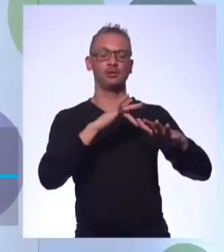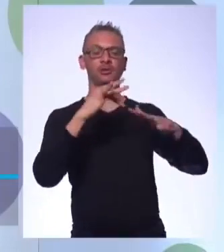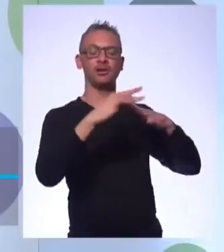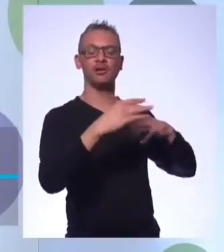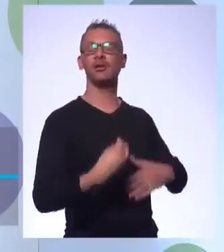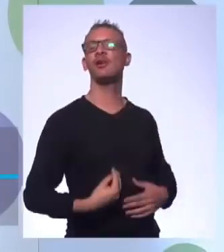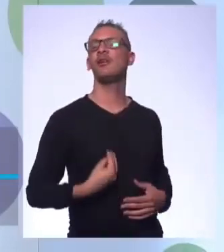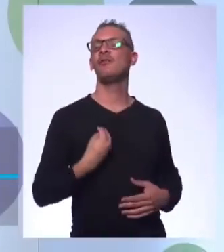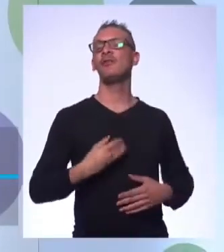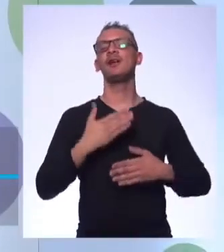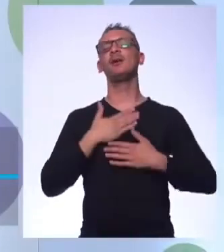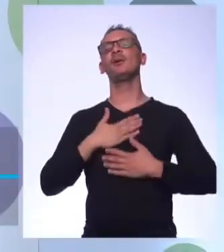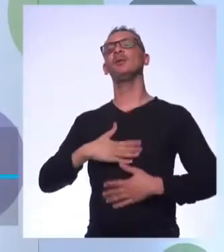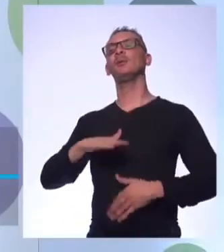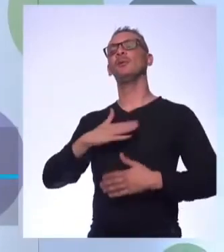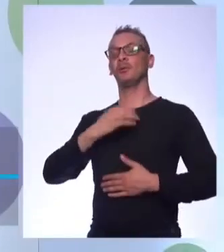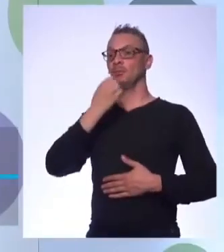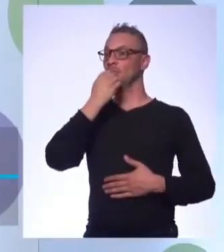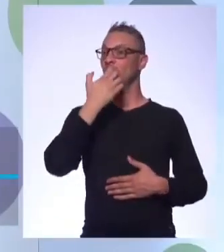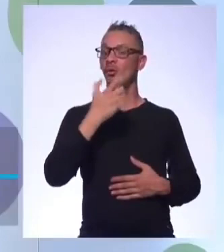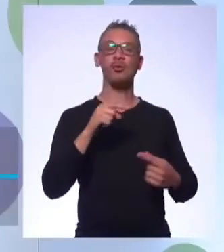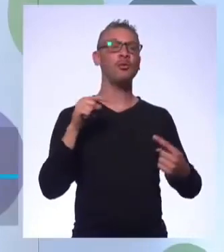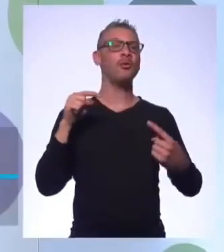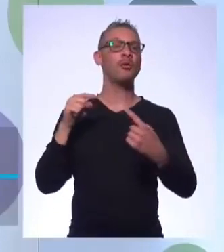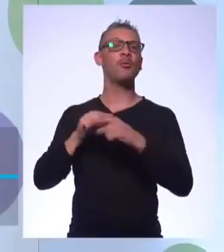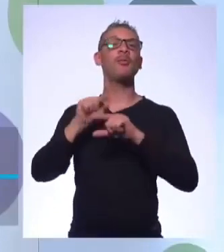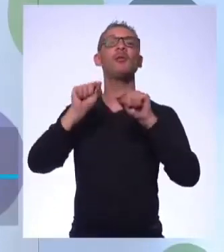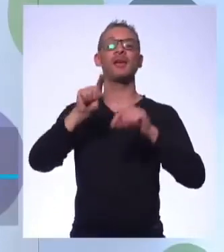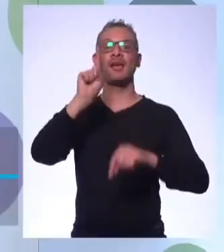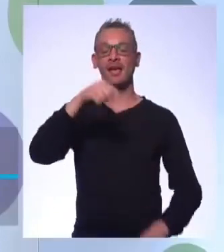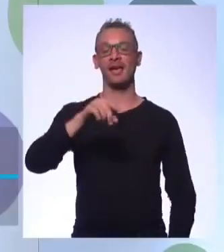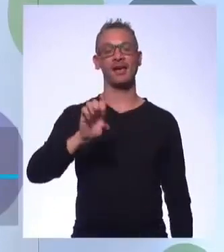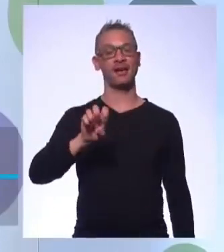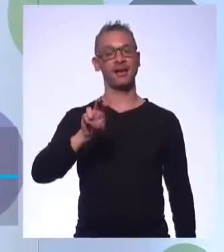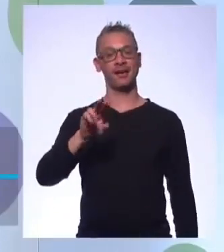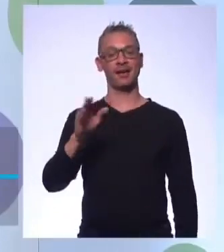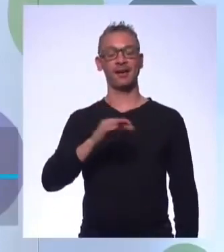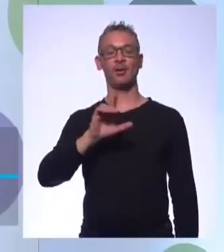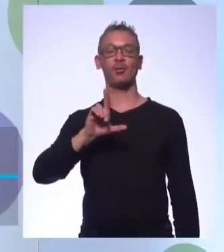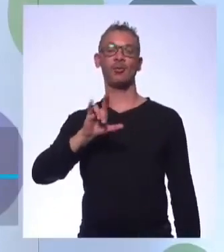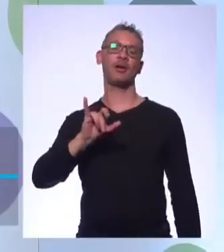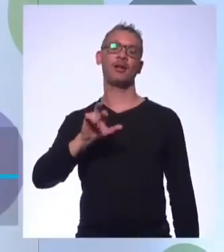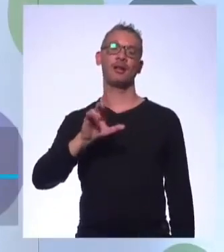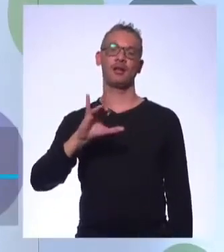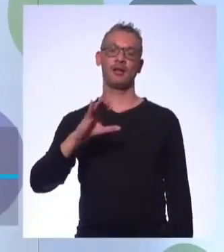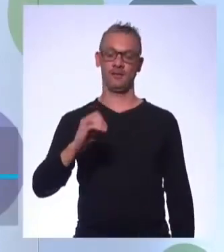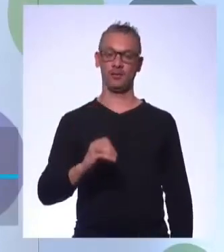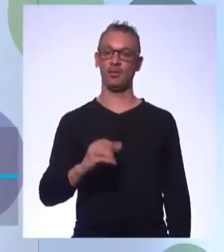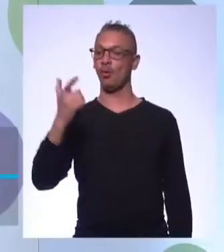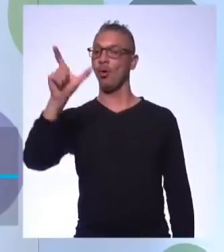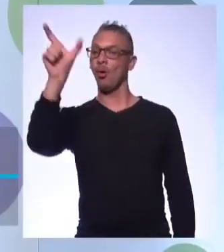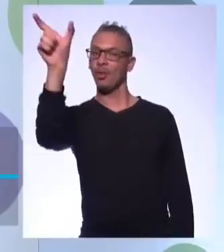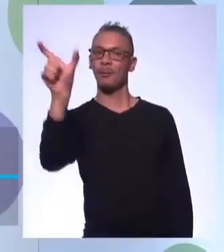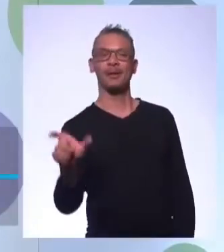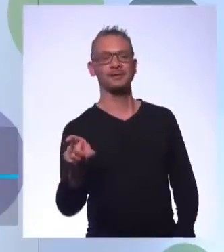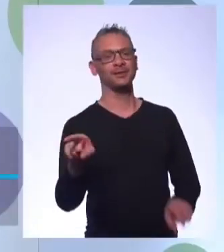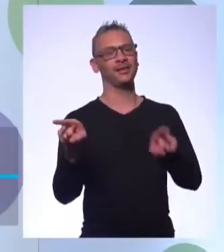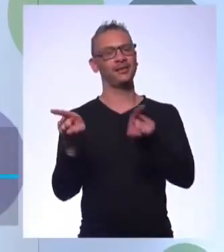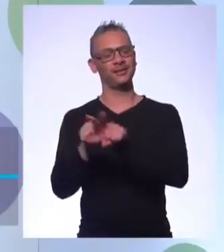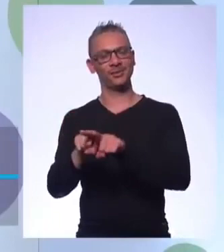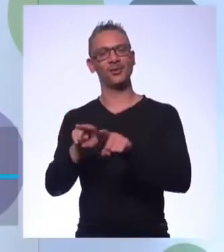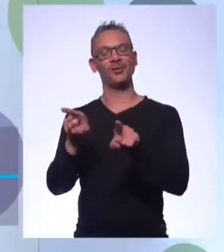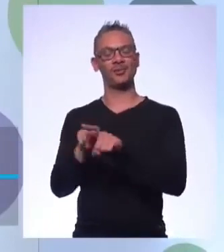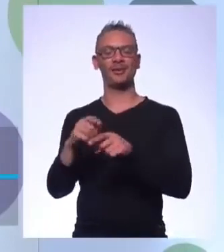dela está tudo numa boa. É um eu lírico ali, é uma outra personagem que está vivendo isso, aqui está